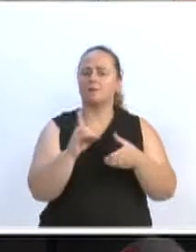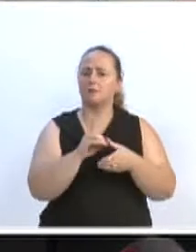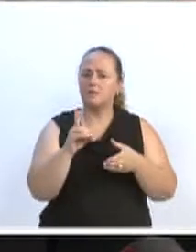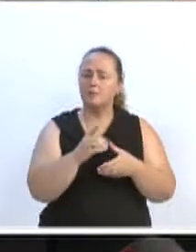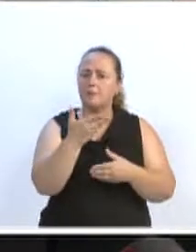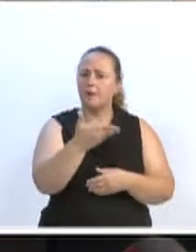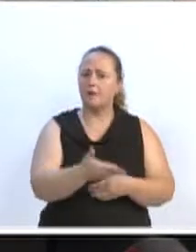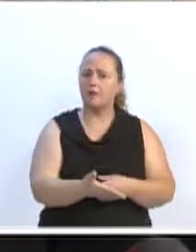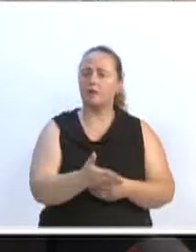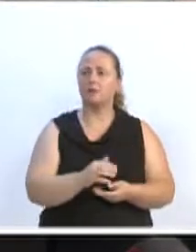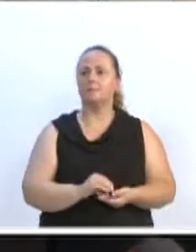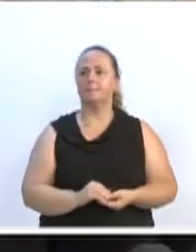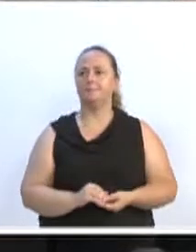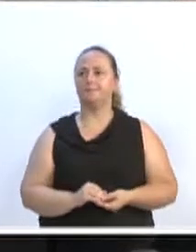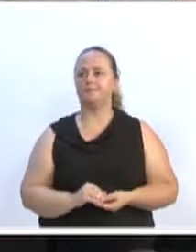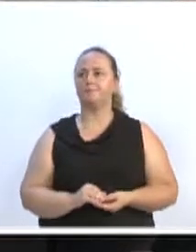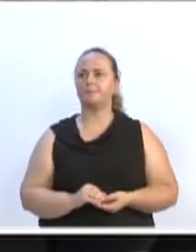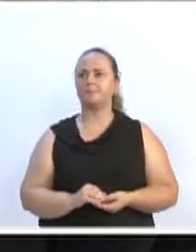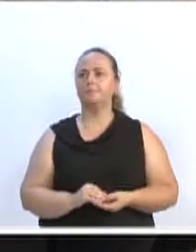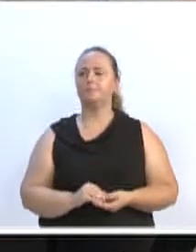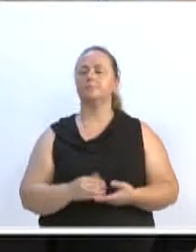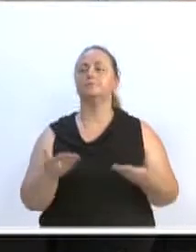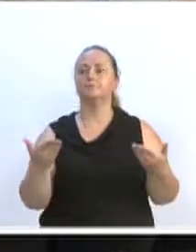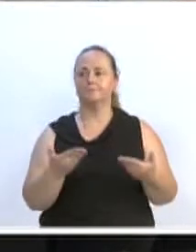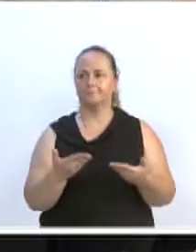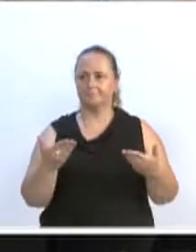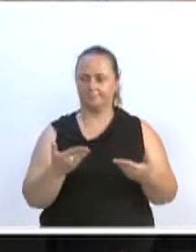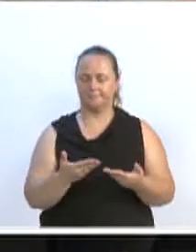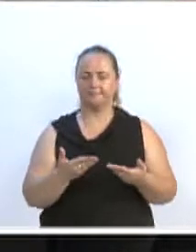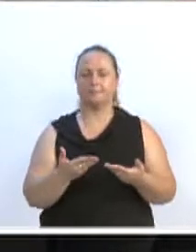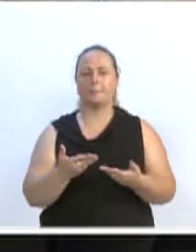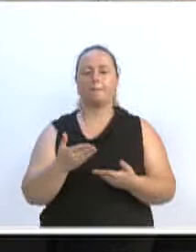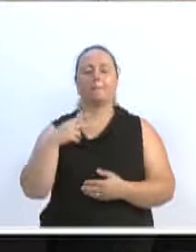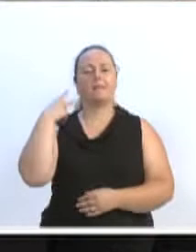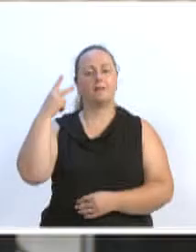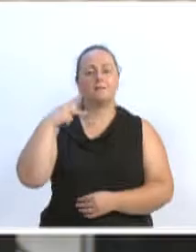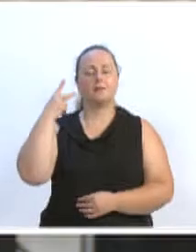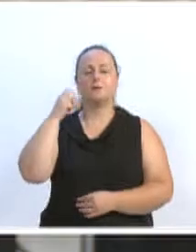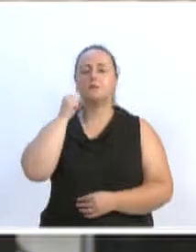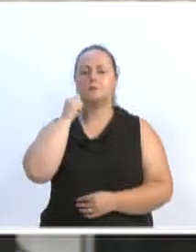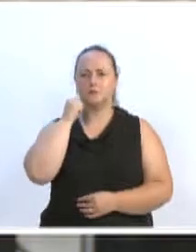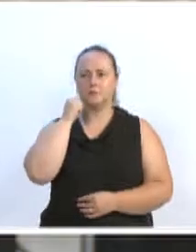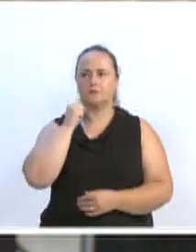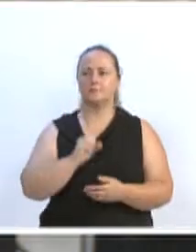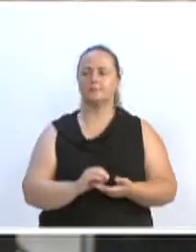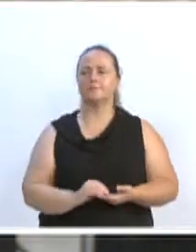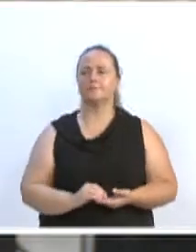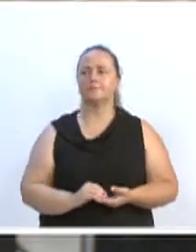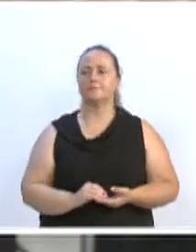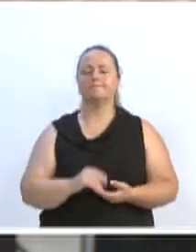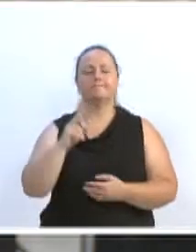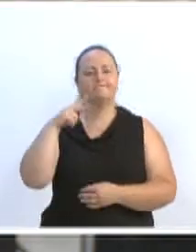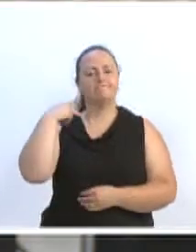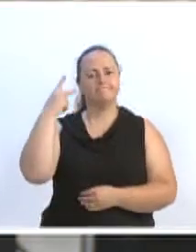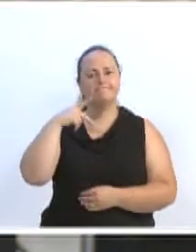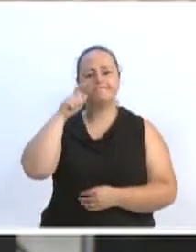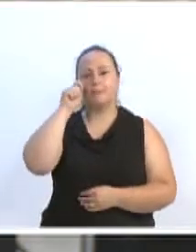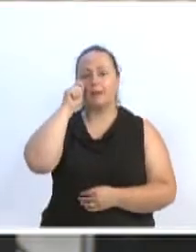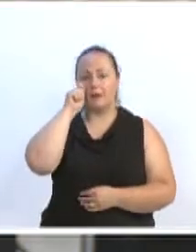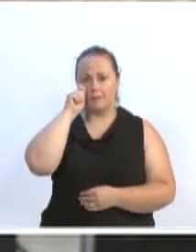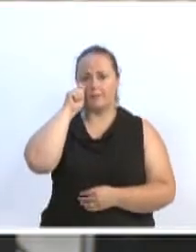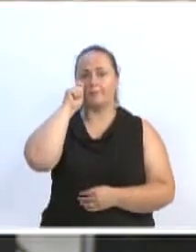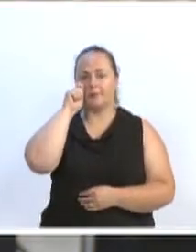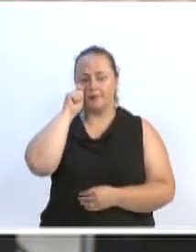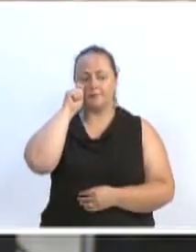ouvimos com autorização do morador em aparte o vereador sílvio semanas o vereador almir eu